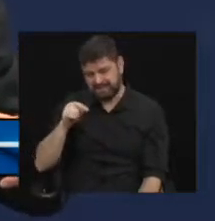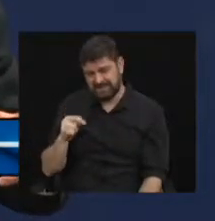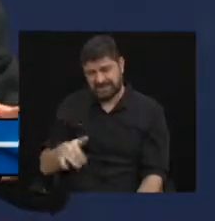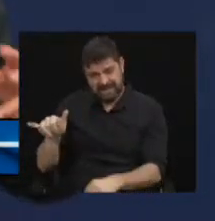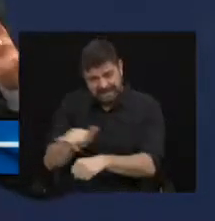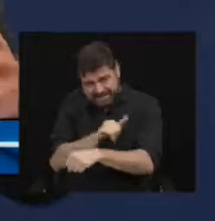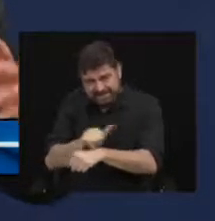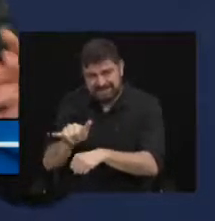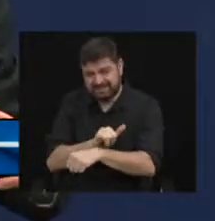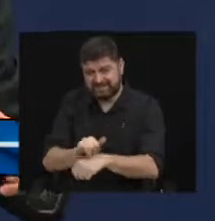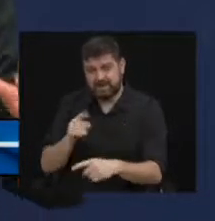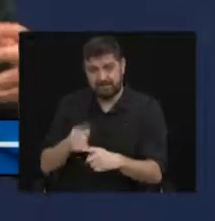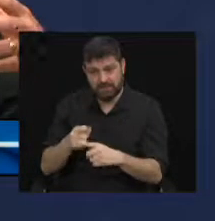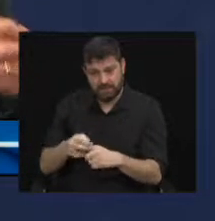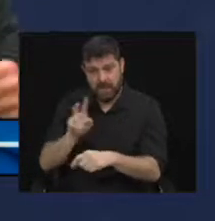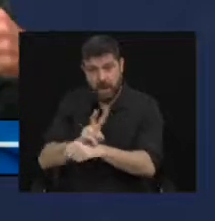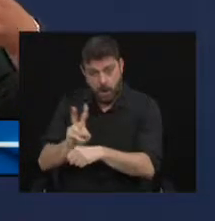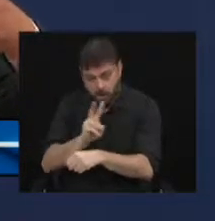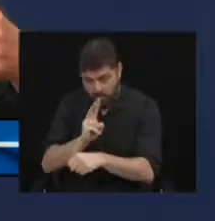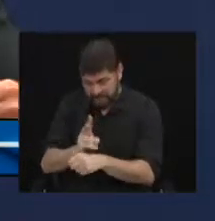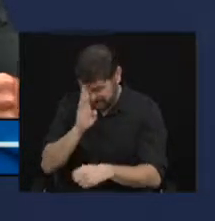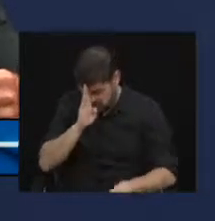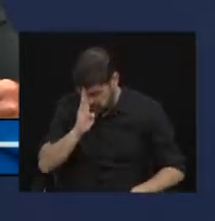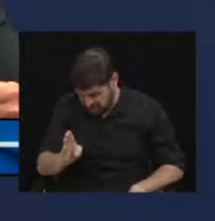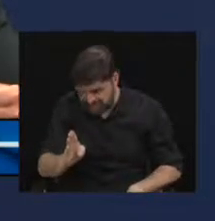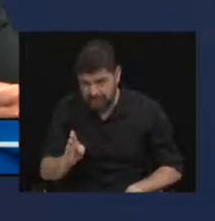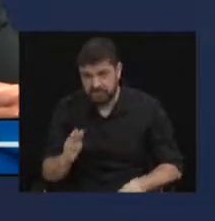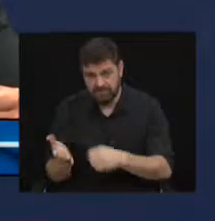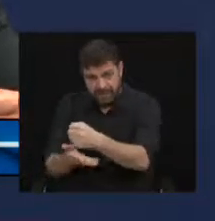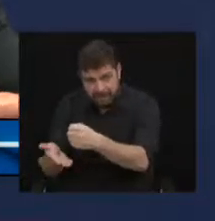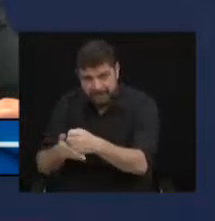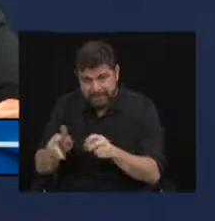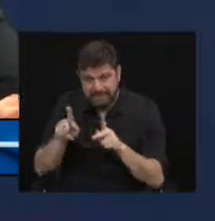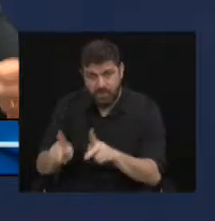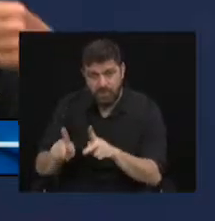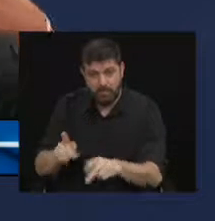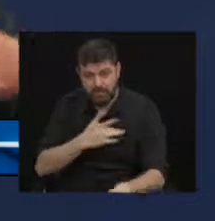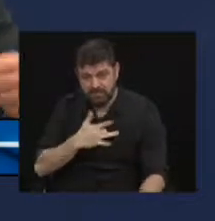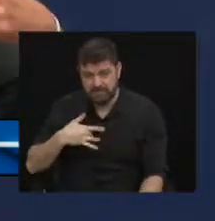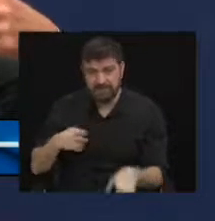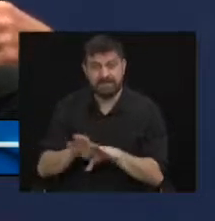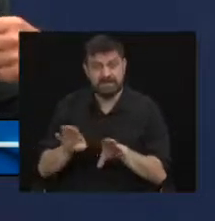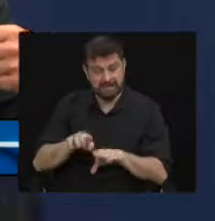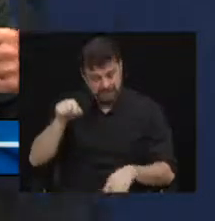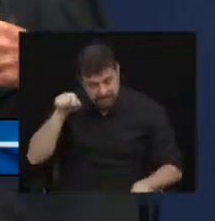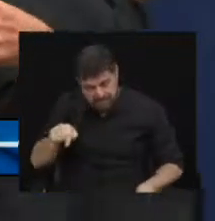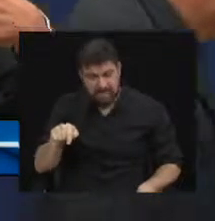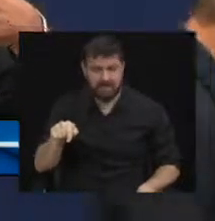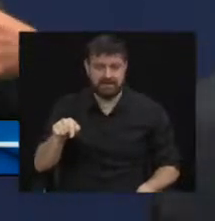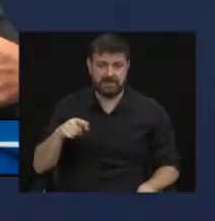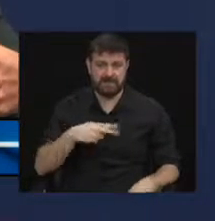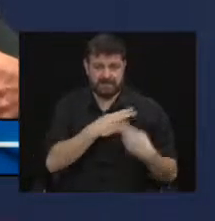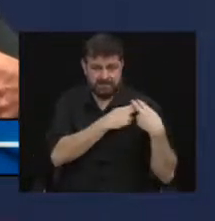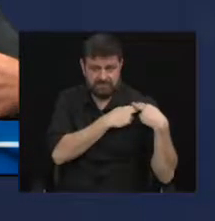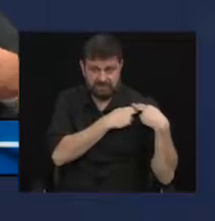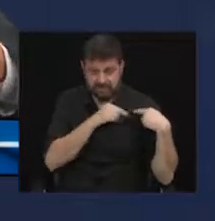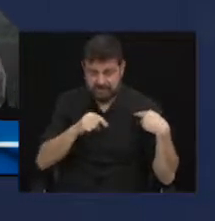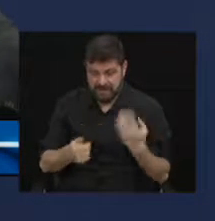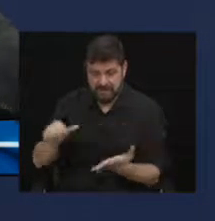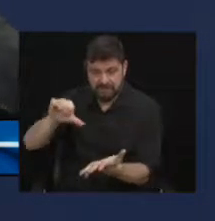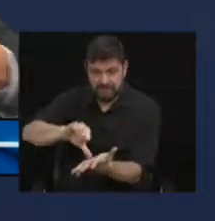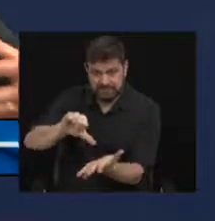ali trabalhando, como os trabalhadores que vêm de toda a parte do país. Por isso, quero